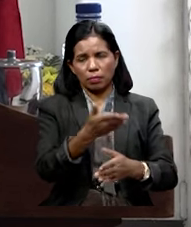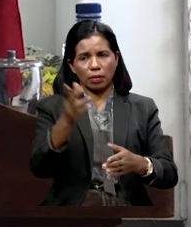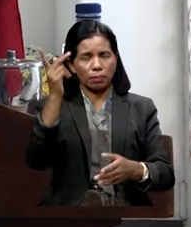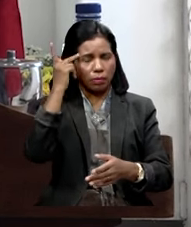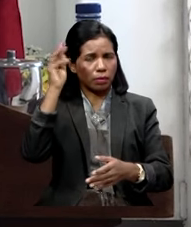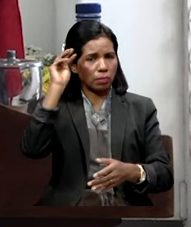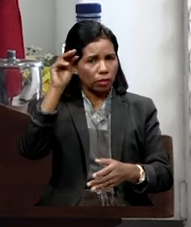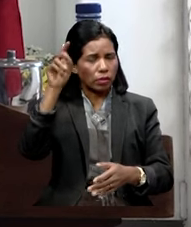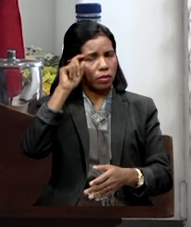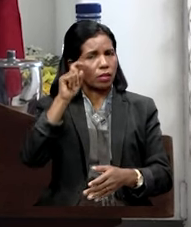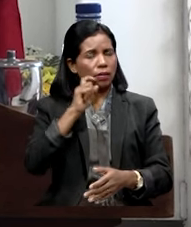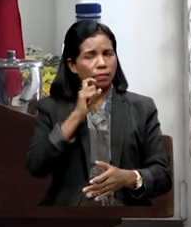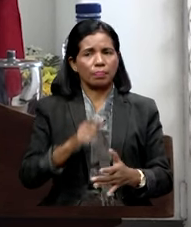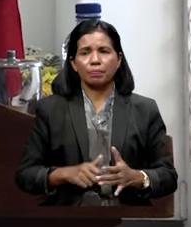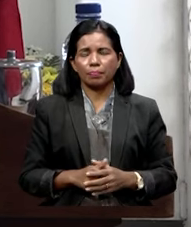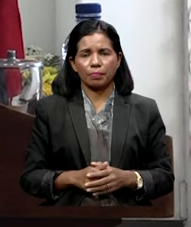Senan Guzmão.